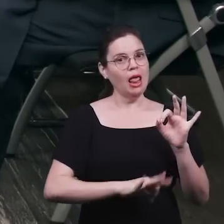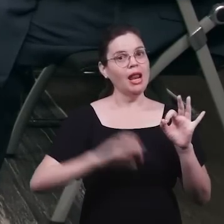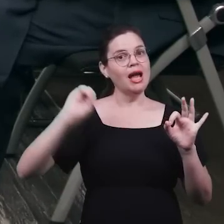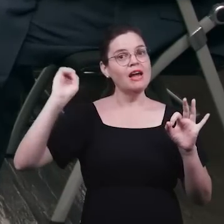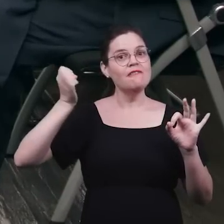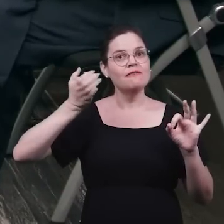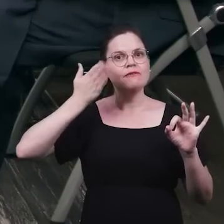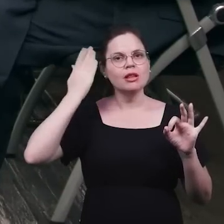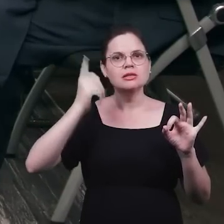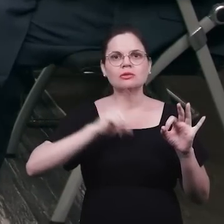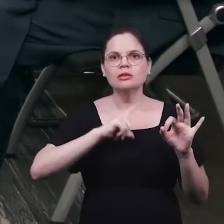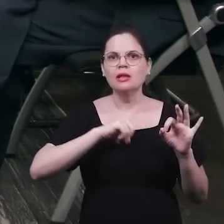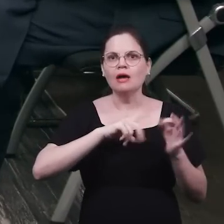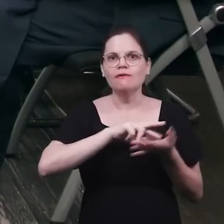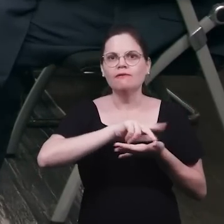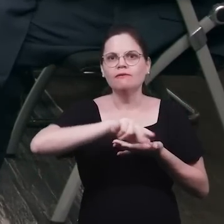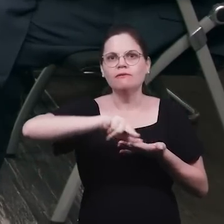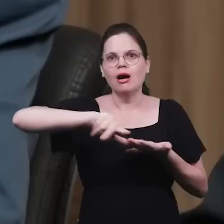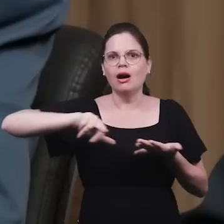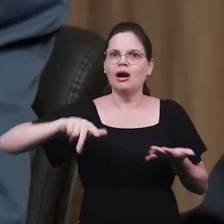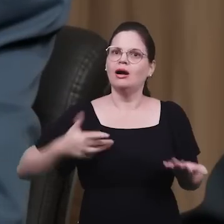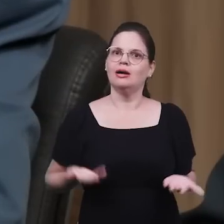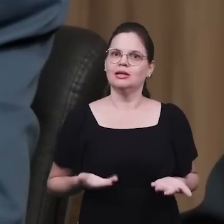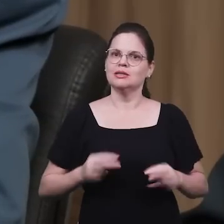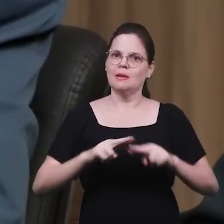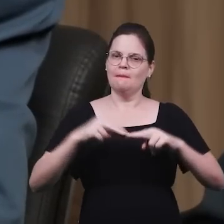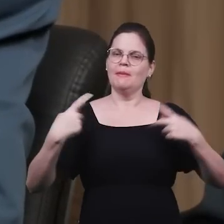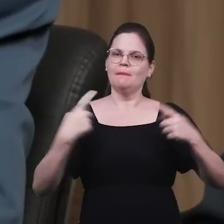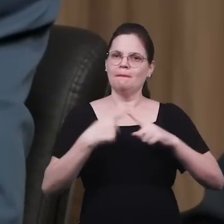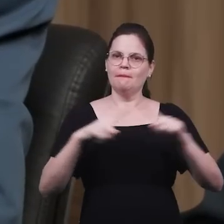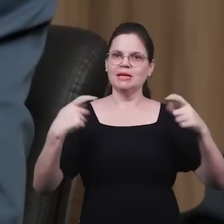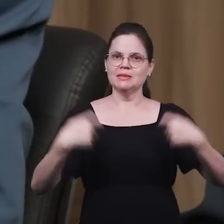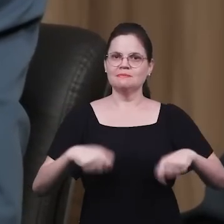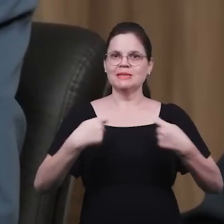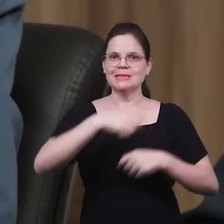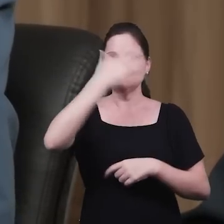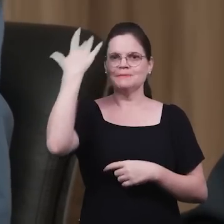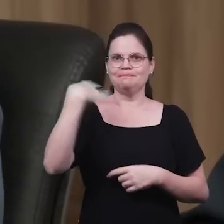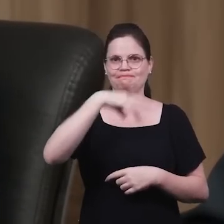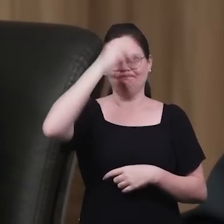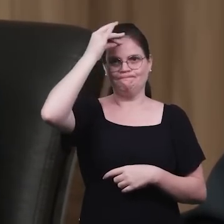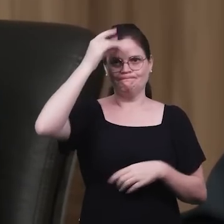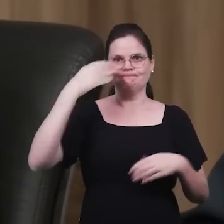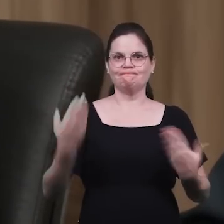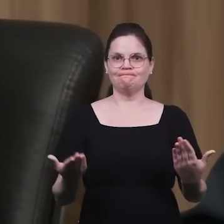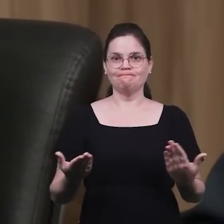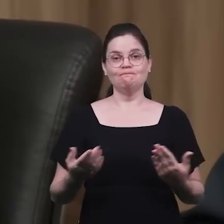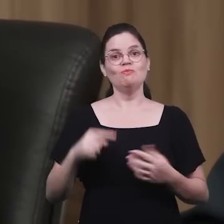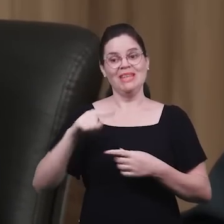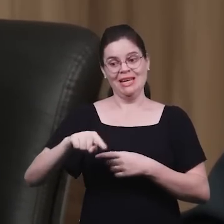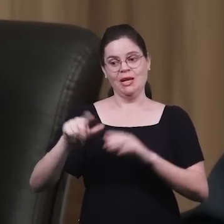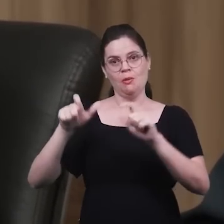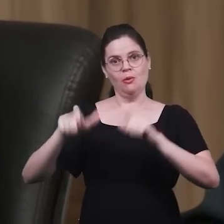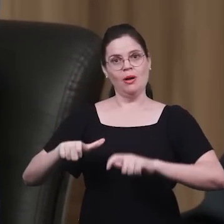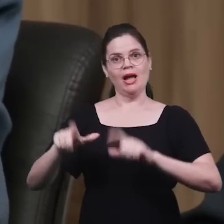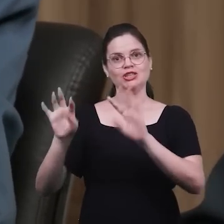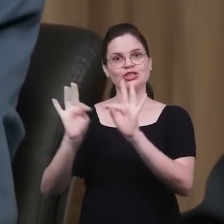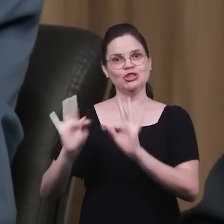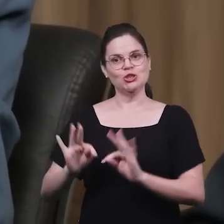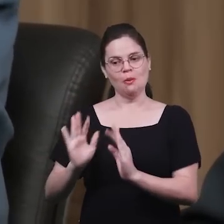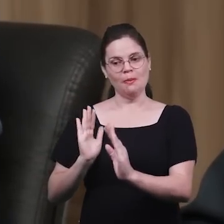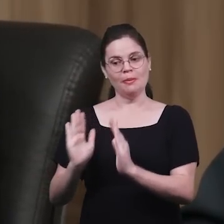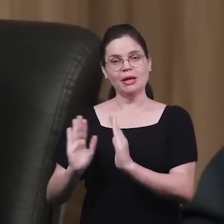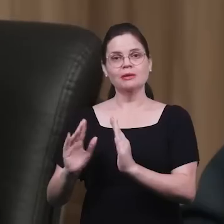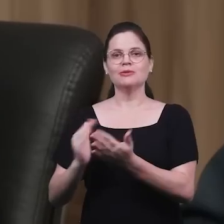Então, sacrifício contínuo foi voltar tudo aquilo, inclusive uma caça sacerdotal, porque todo mundo